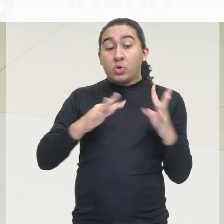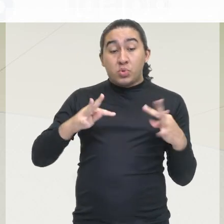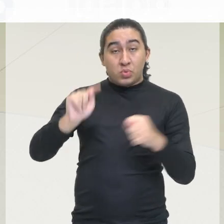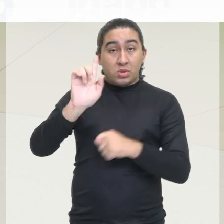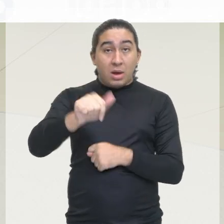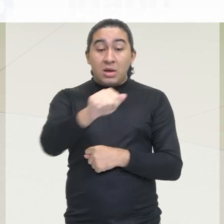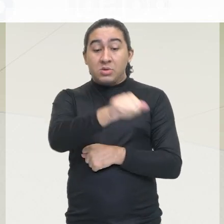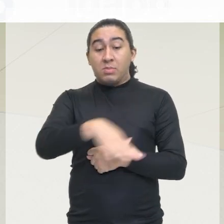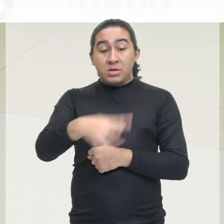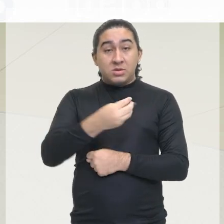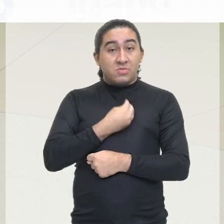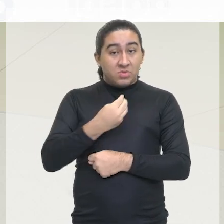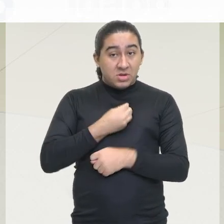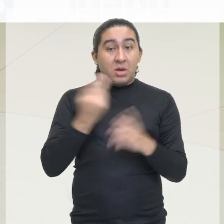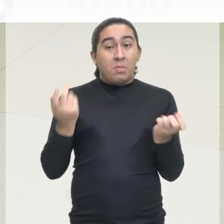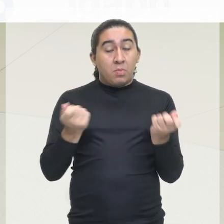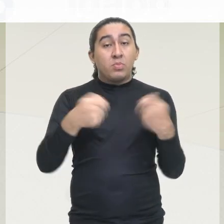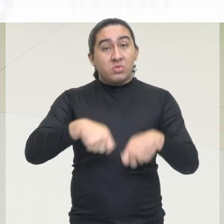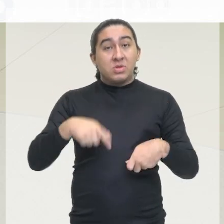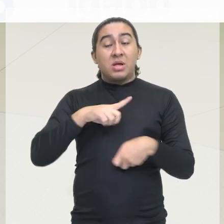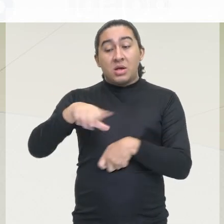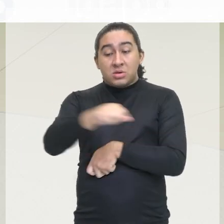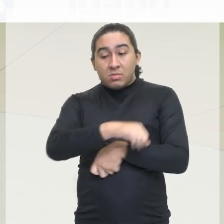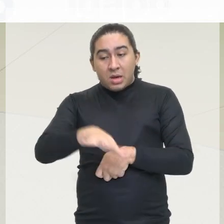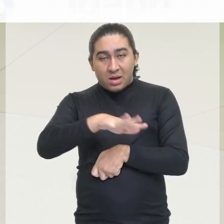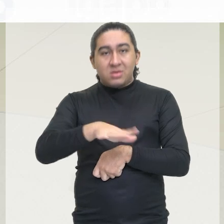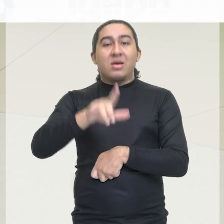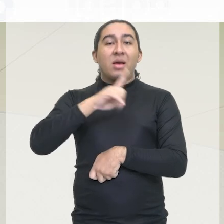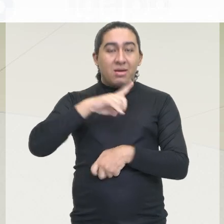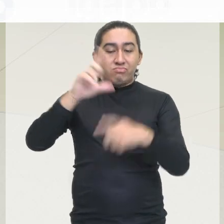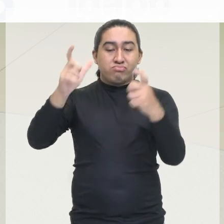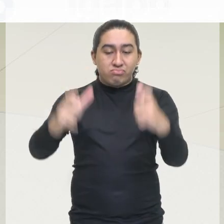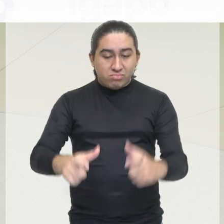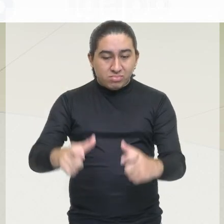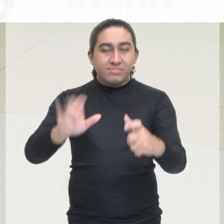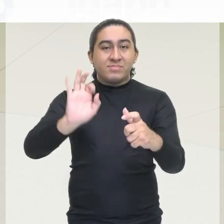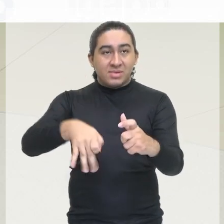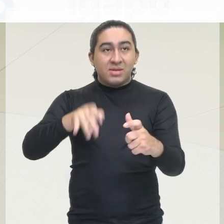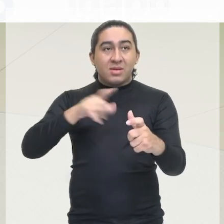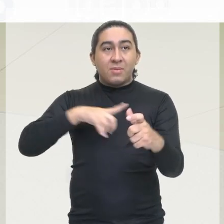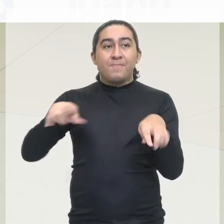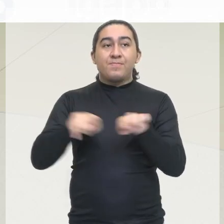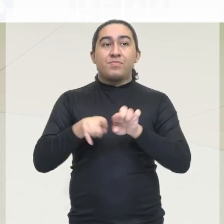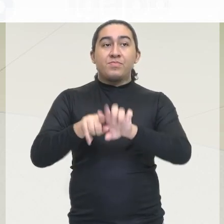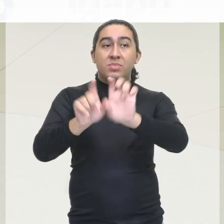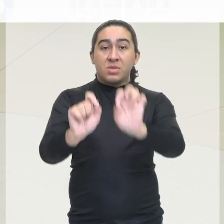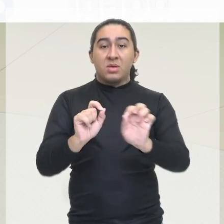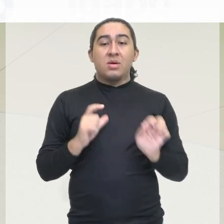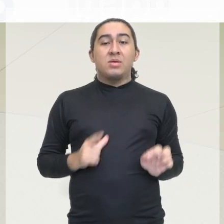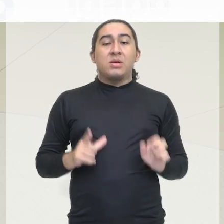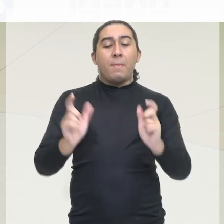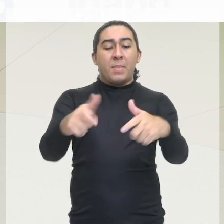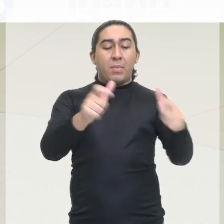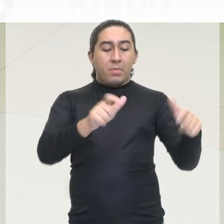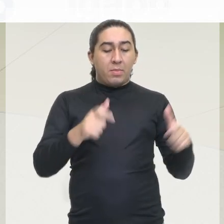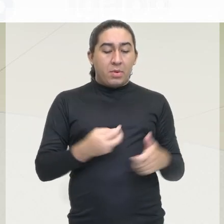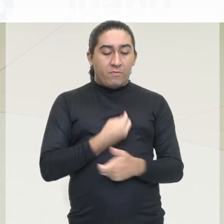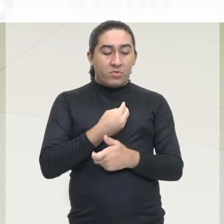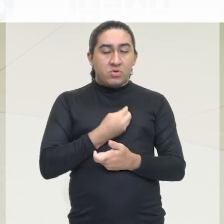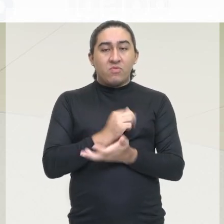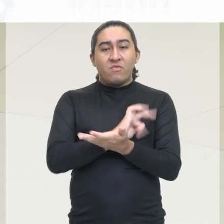brasileiros, eles também ocupam territórios e são ali, vivem vários seres